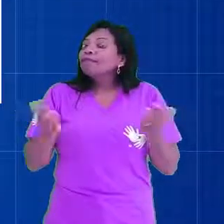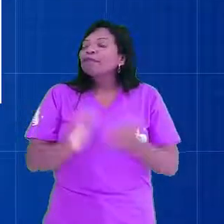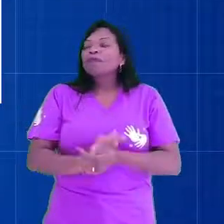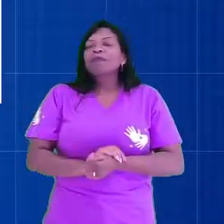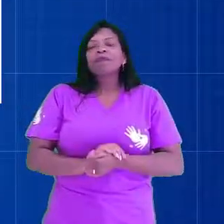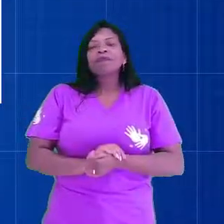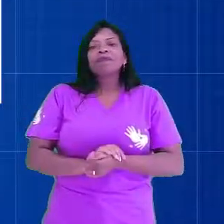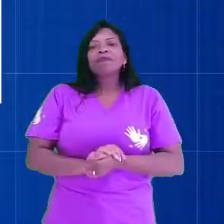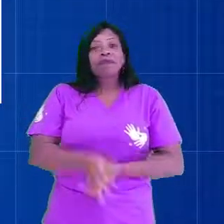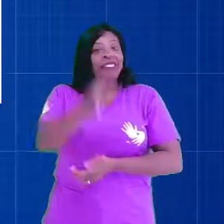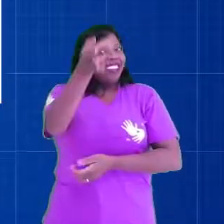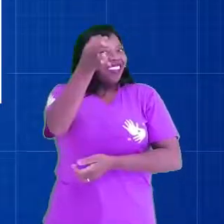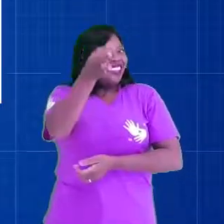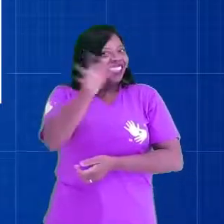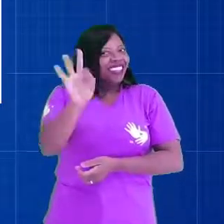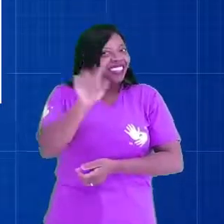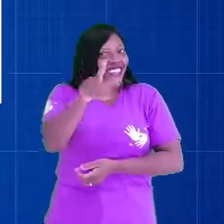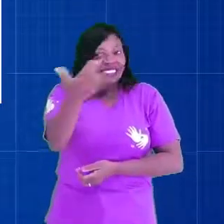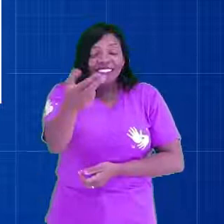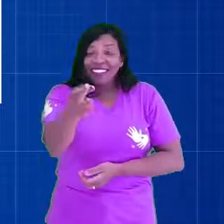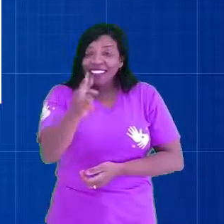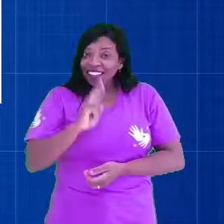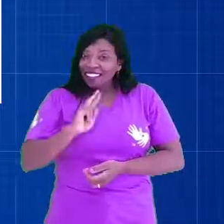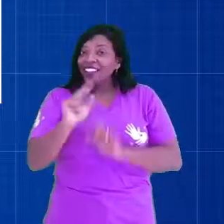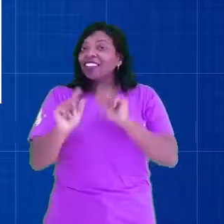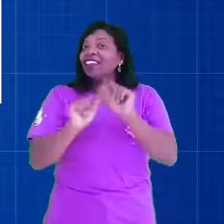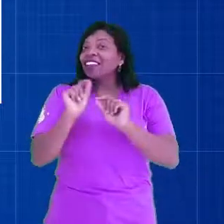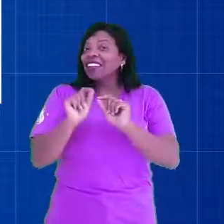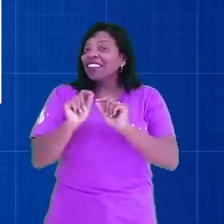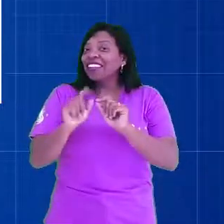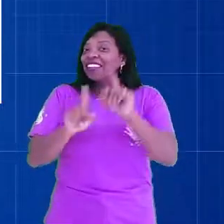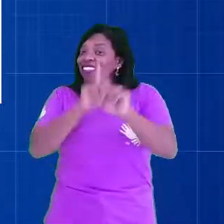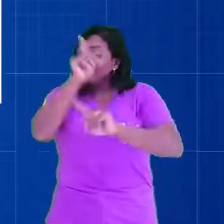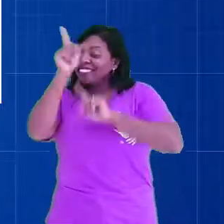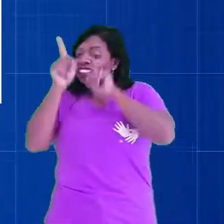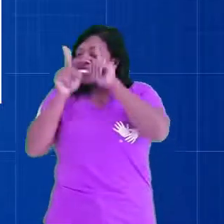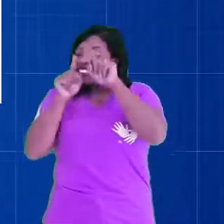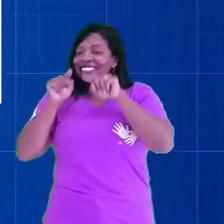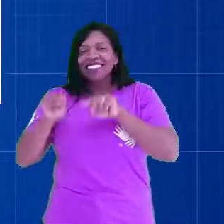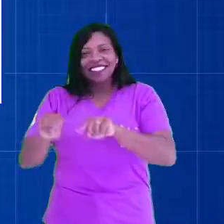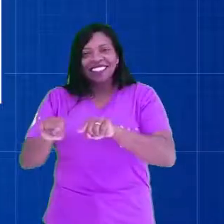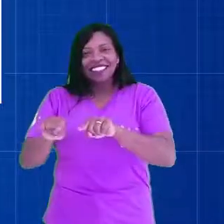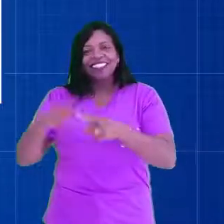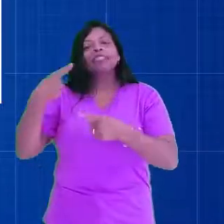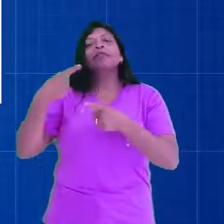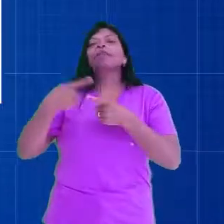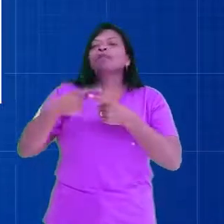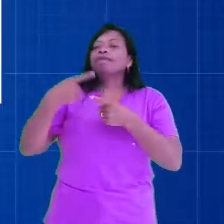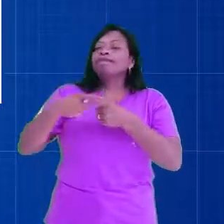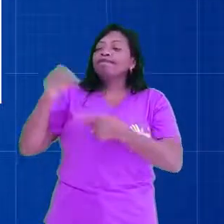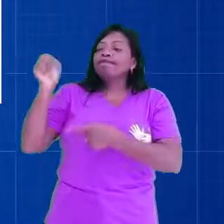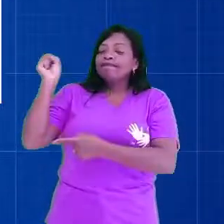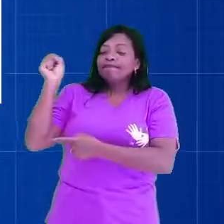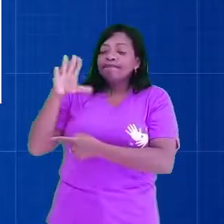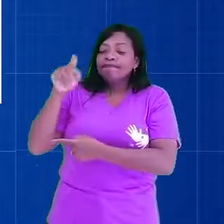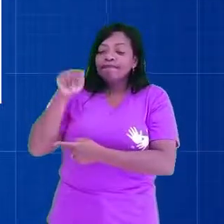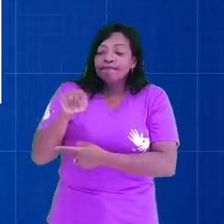Acertou quem disse que era artificial, porque a gente está vendo que é uma luz